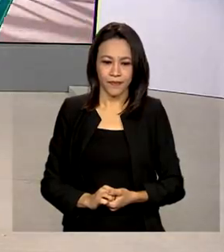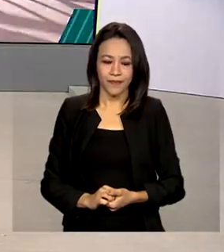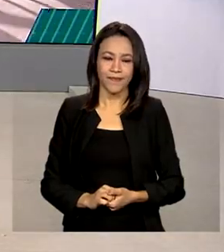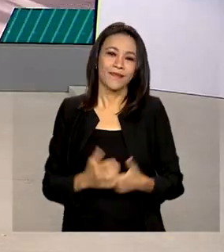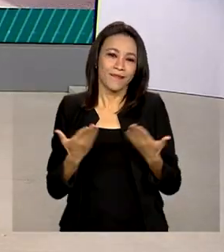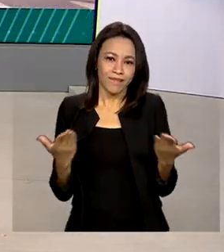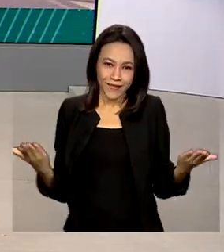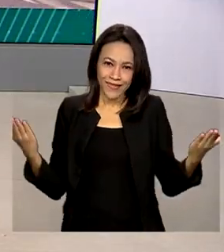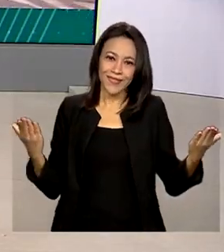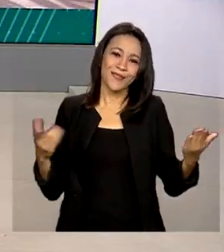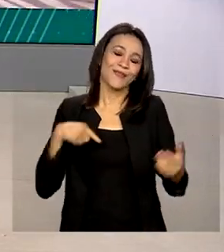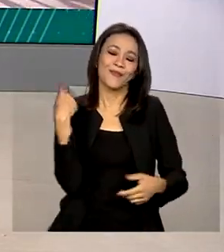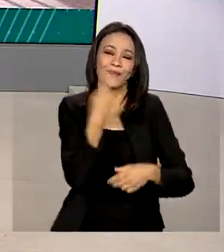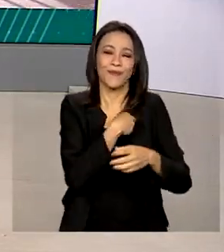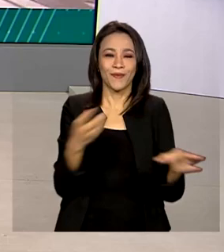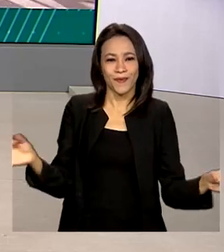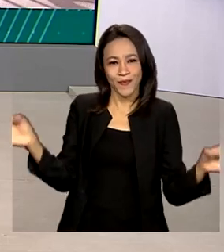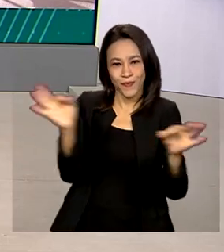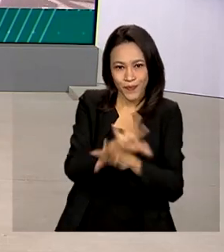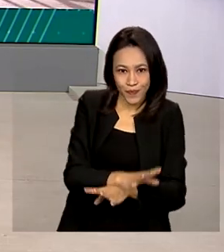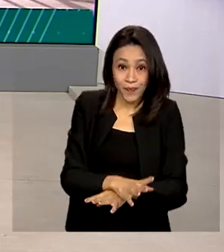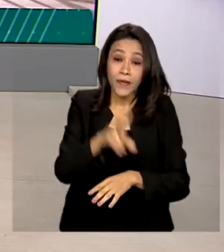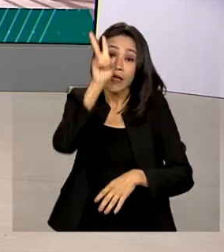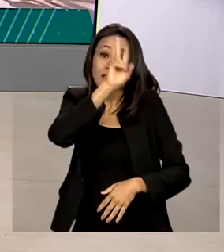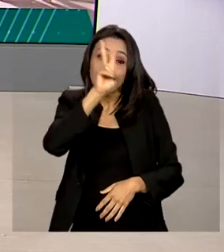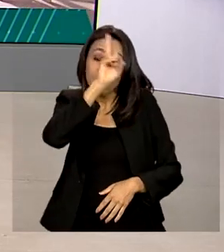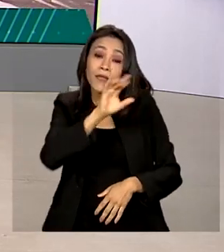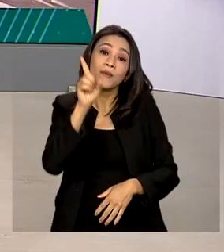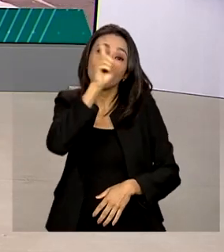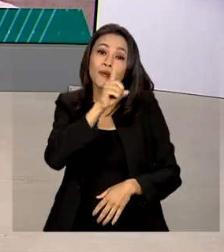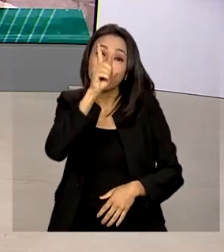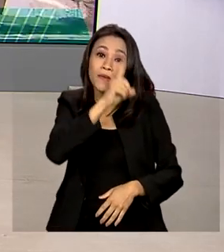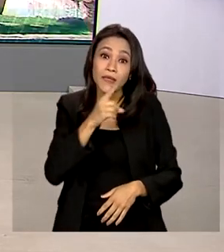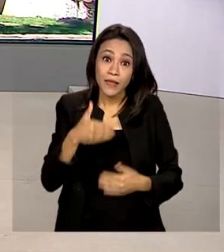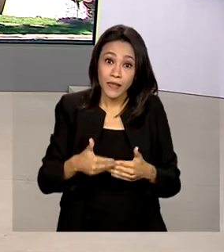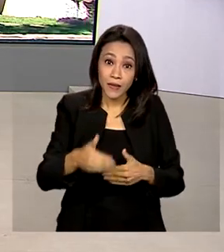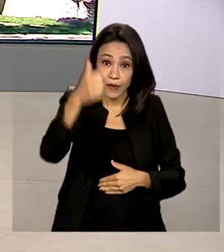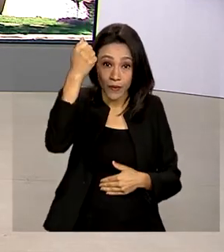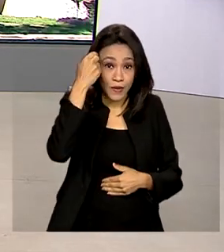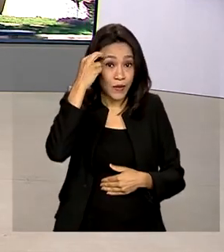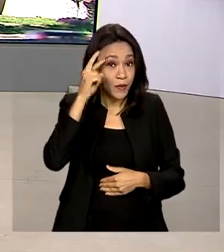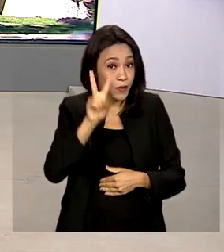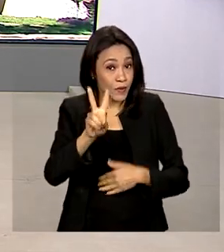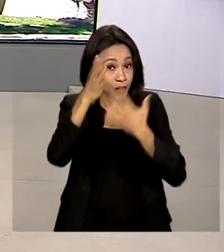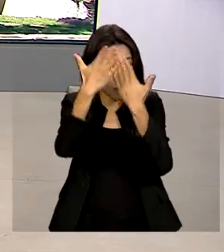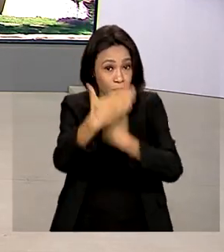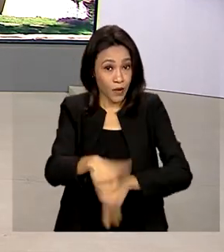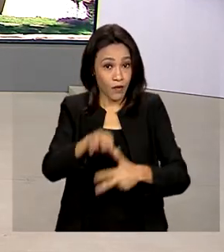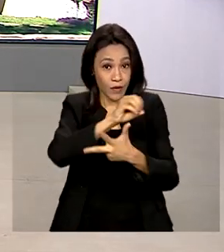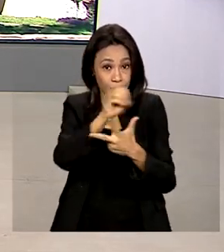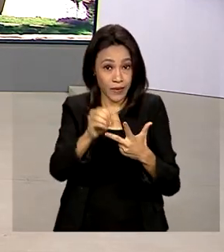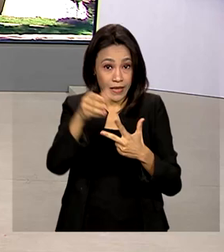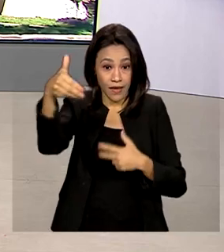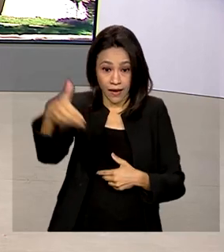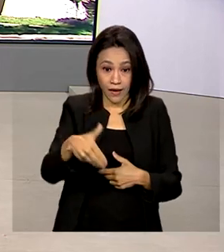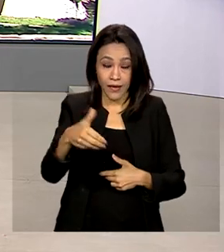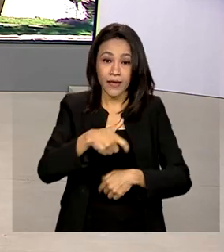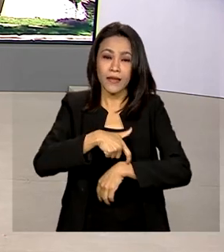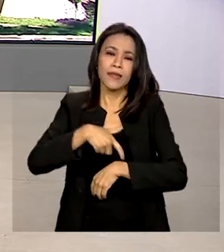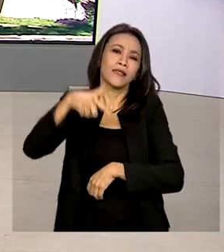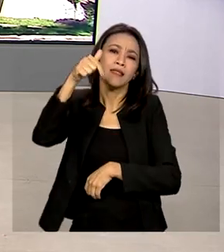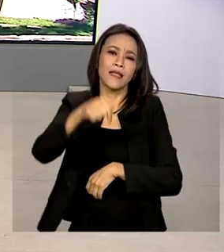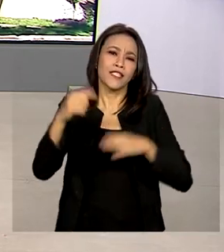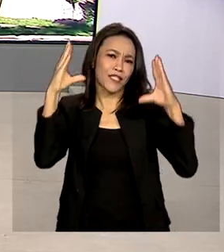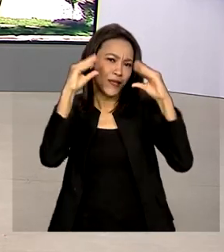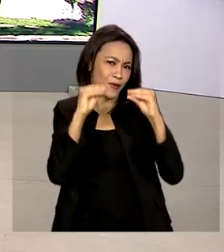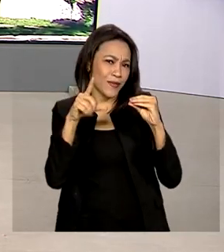É isso, a gente fica por aqui. Lembrando que domingo tem o segundo dia de prova do Enem. Aqui na TV Brasil, a partir das 7 horas da noite,